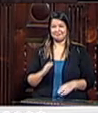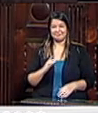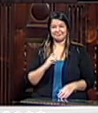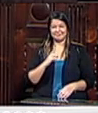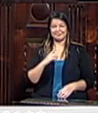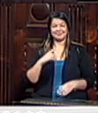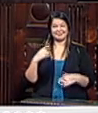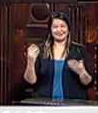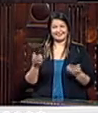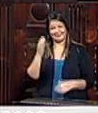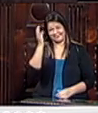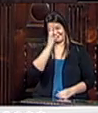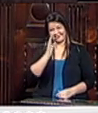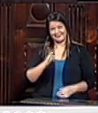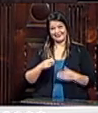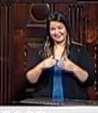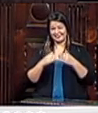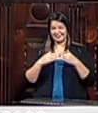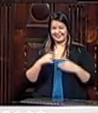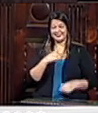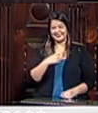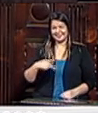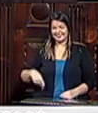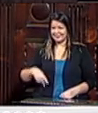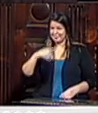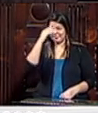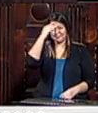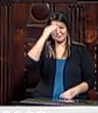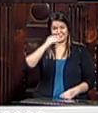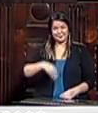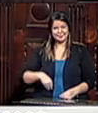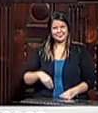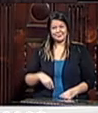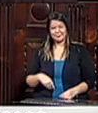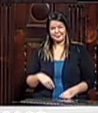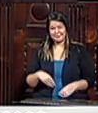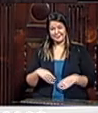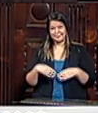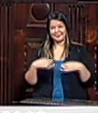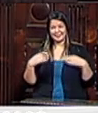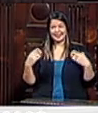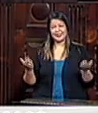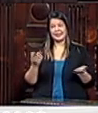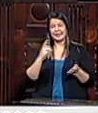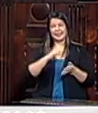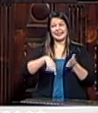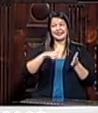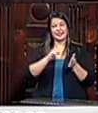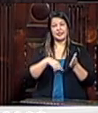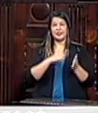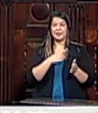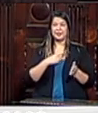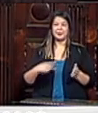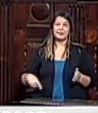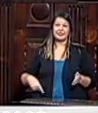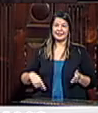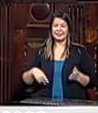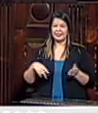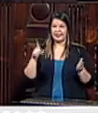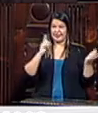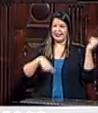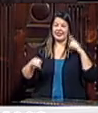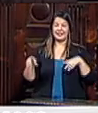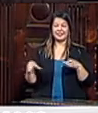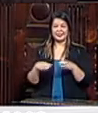para o Brasil: renúncia do presidente Temer, impedimento, ou o cancelamento dos mandatos da chapa